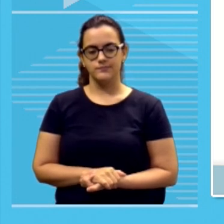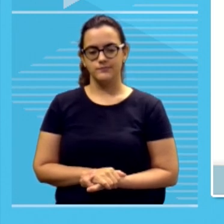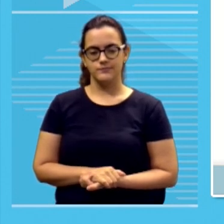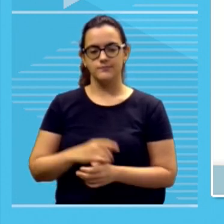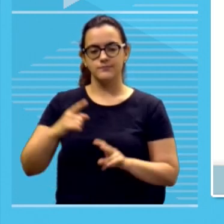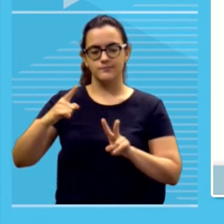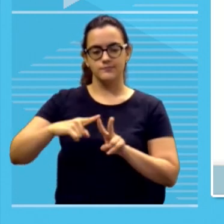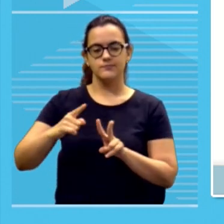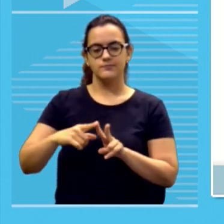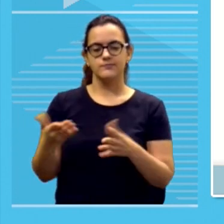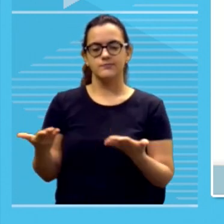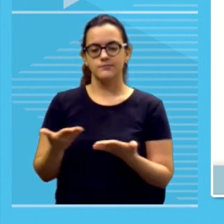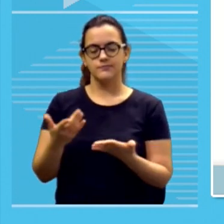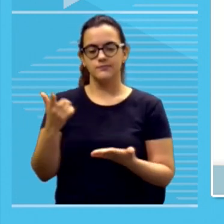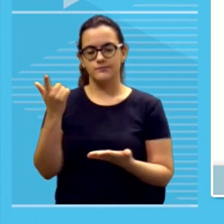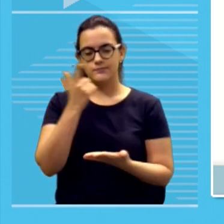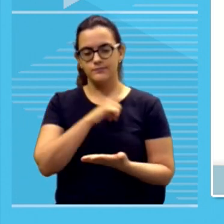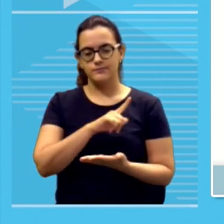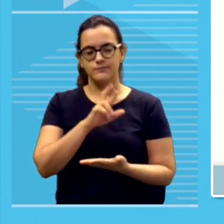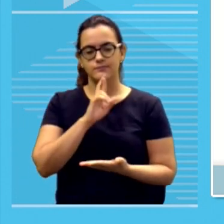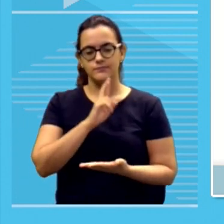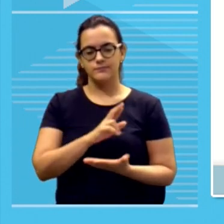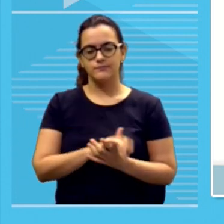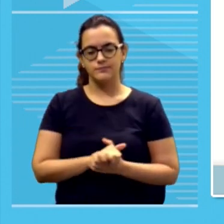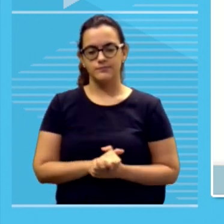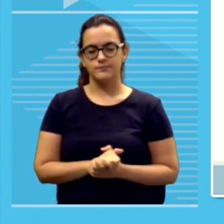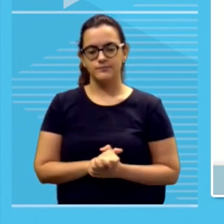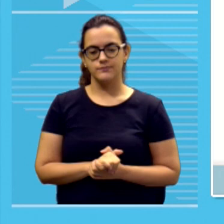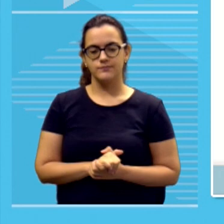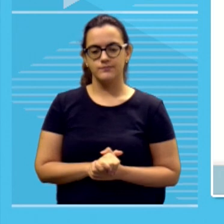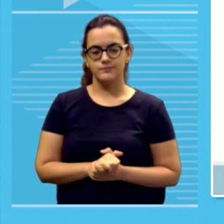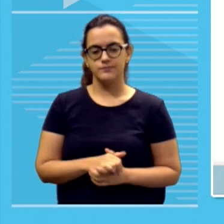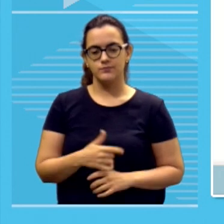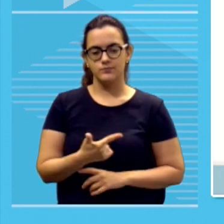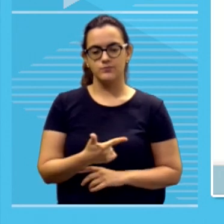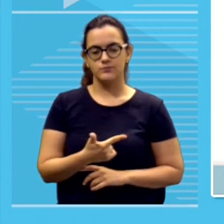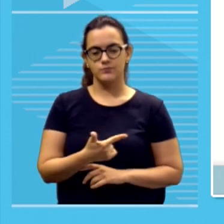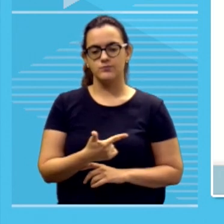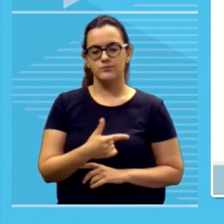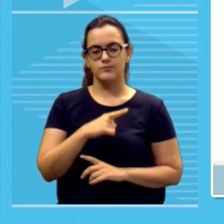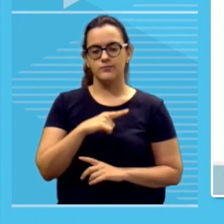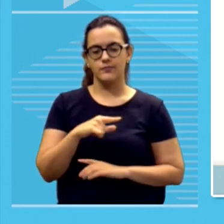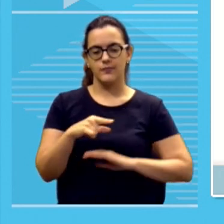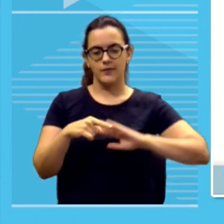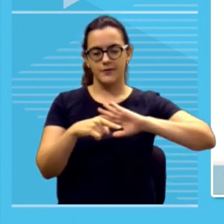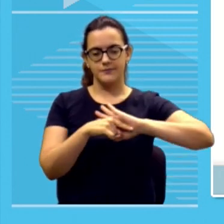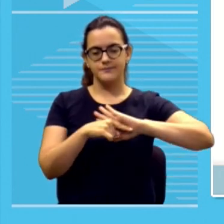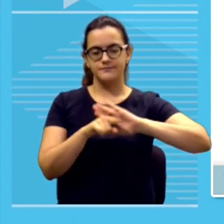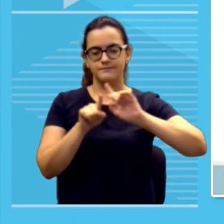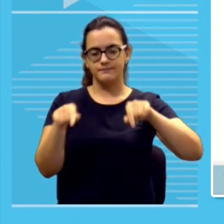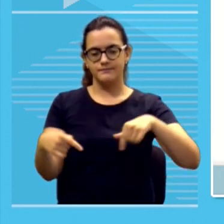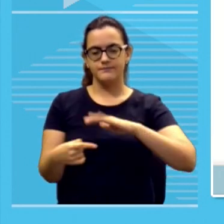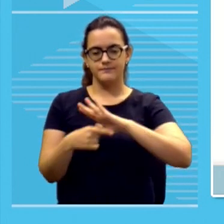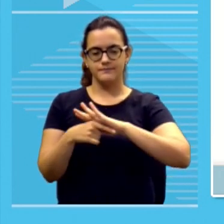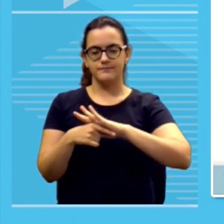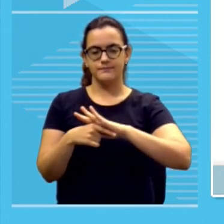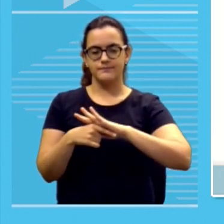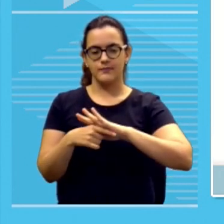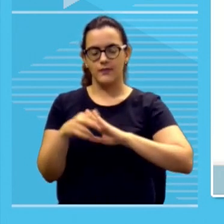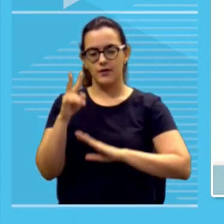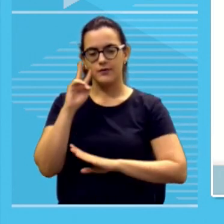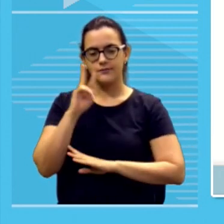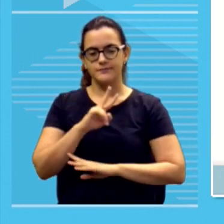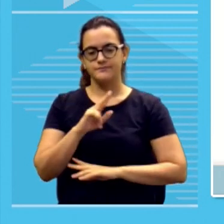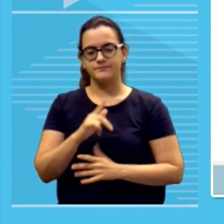de outro sinal 2 + 2 Vai dar 4 ao quadrado 9 - 8 vai dar um ao